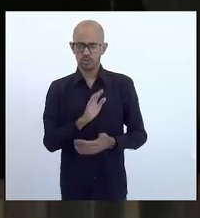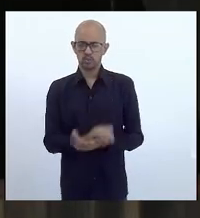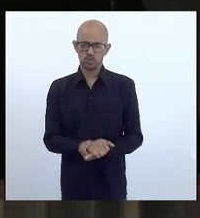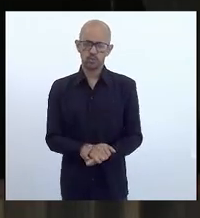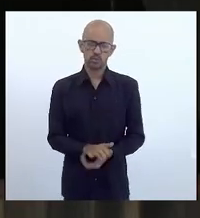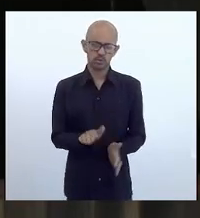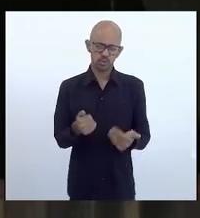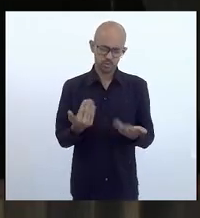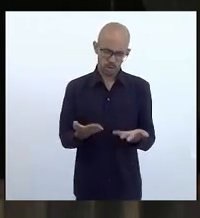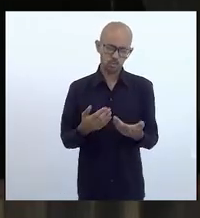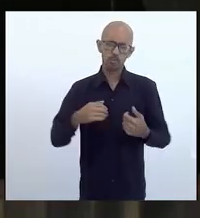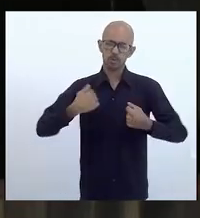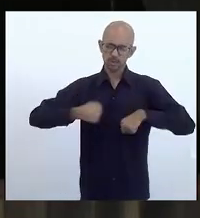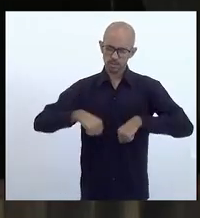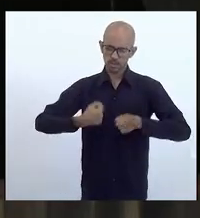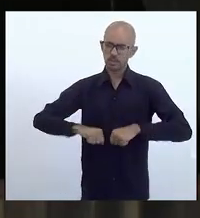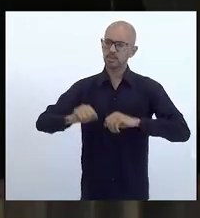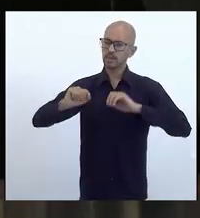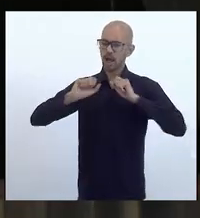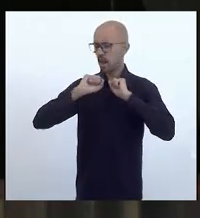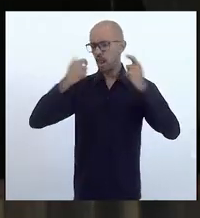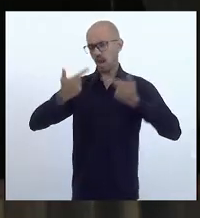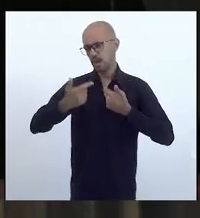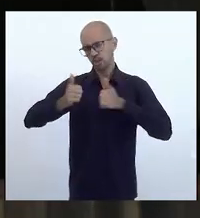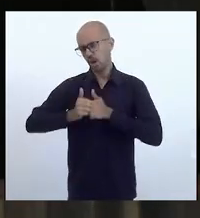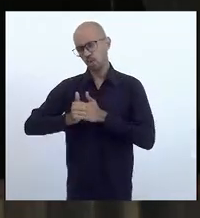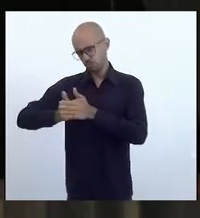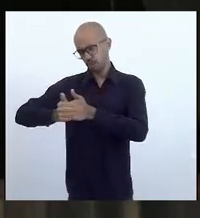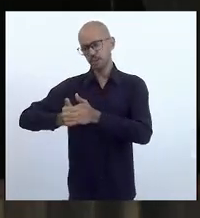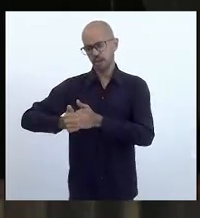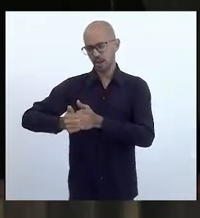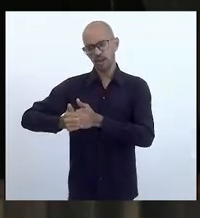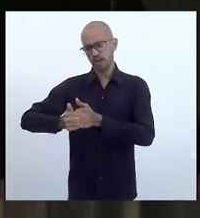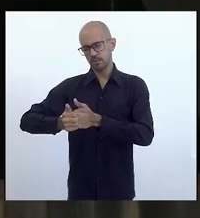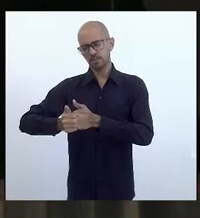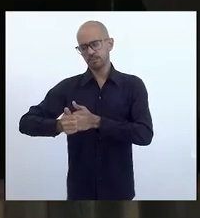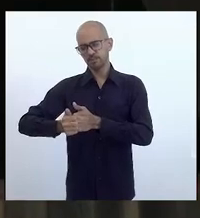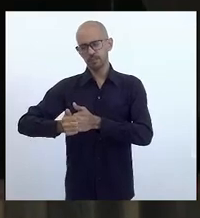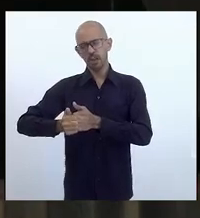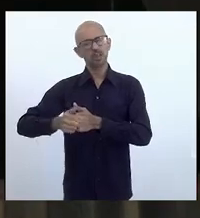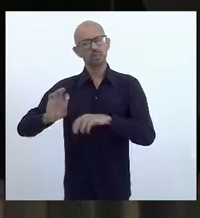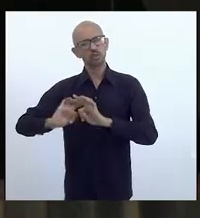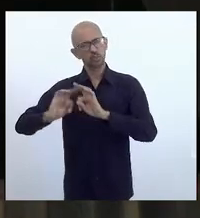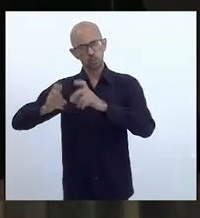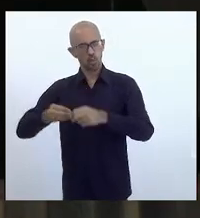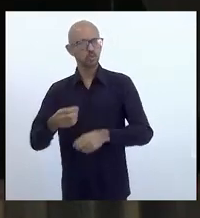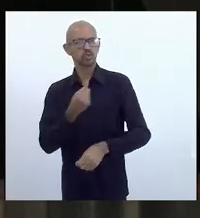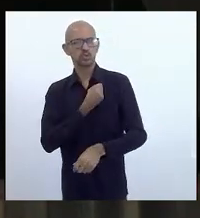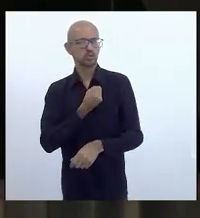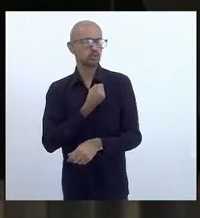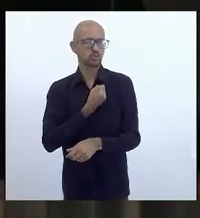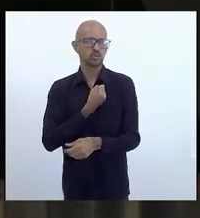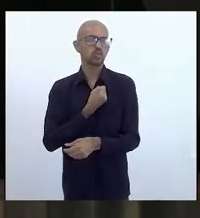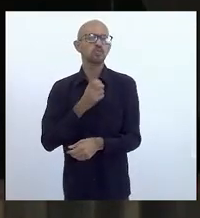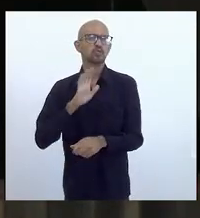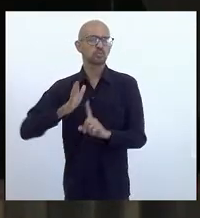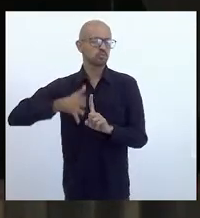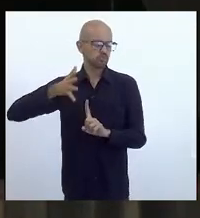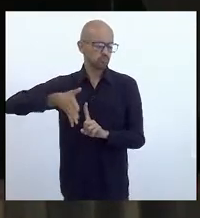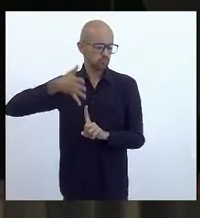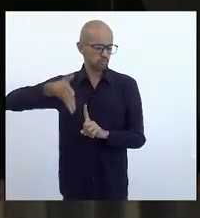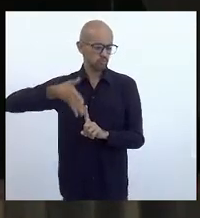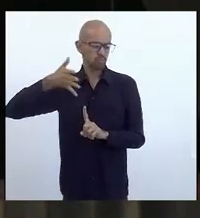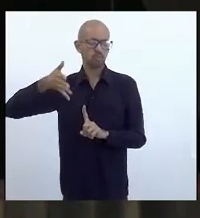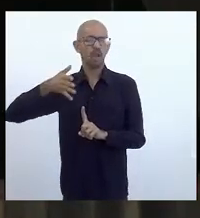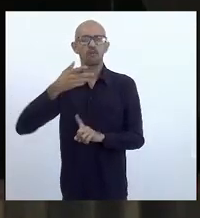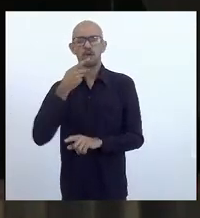casa um acompanhamento individual e permanente, não só em todos esses temas por mim já abordados, mas